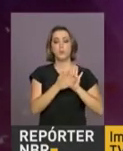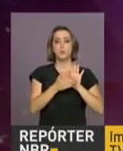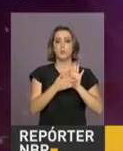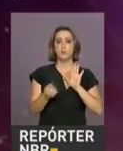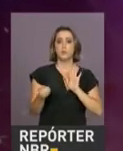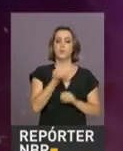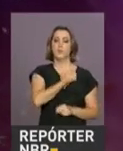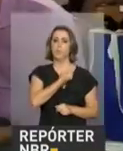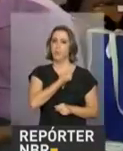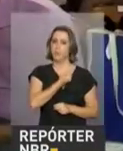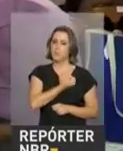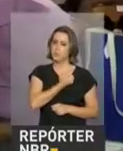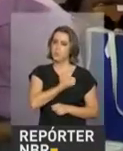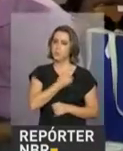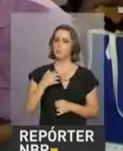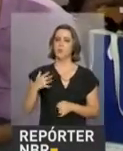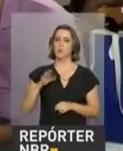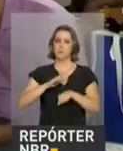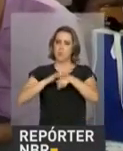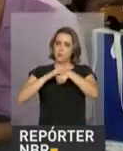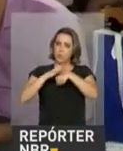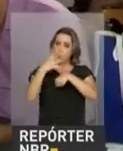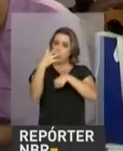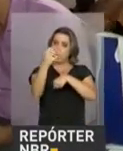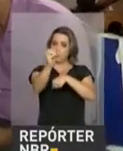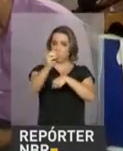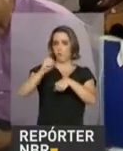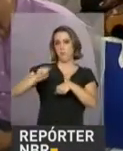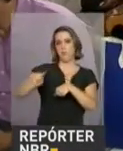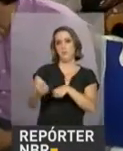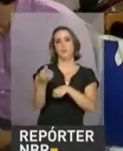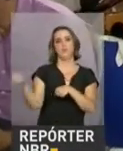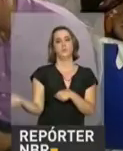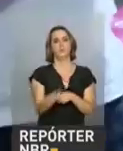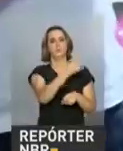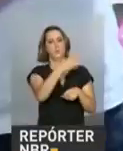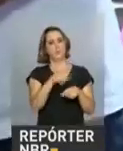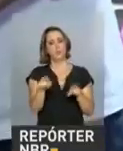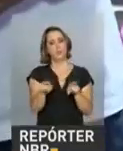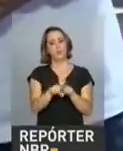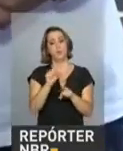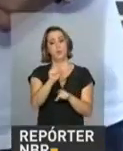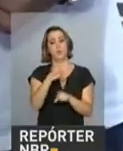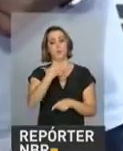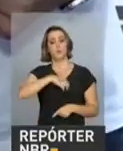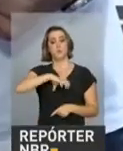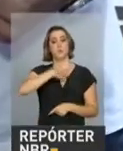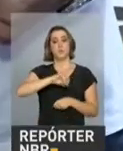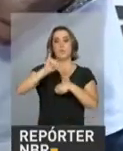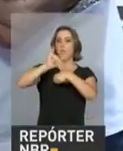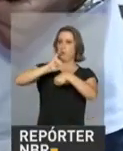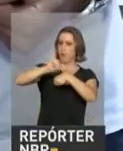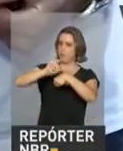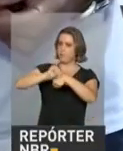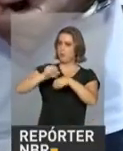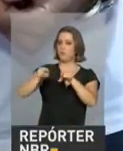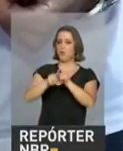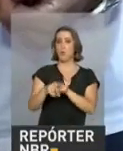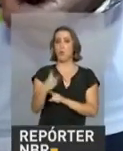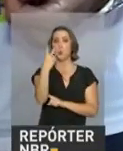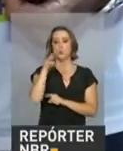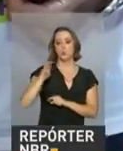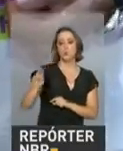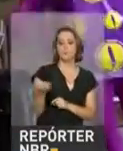os números da doença, que tem 40 mil novos casos a cada ano no Brasil. Em Salvador, 2 milhões de preservativos